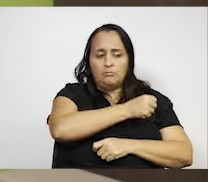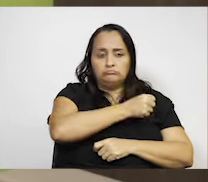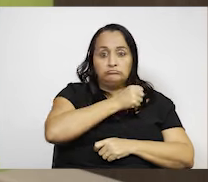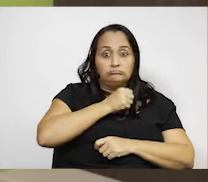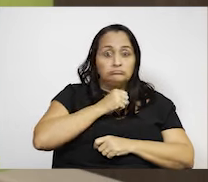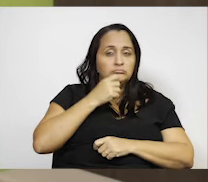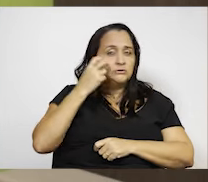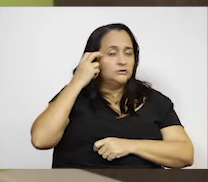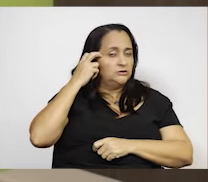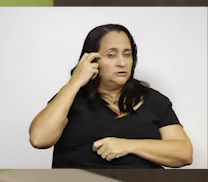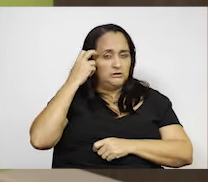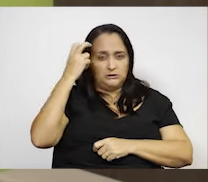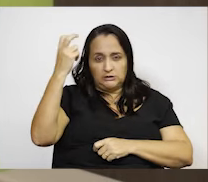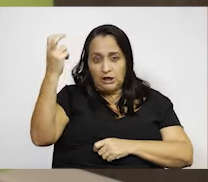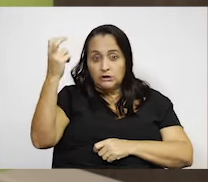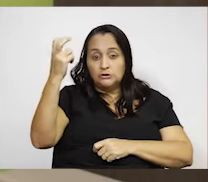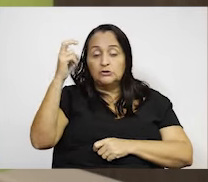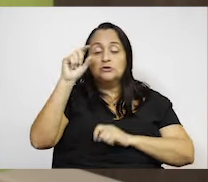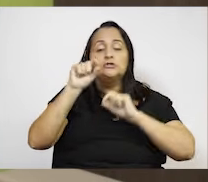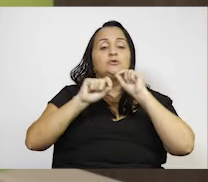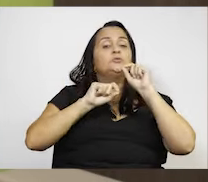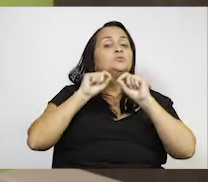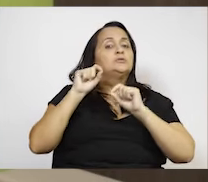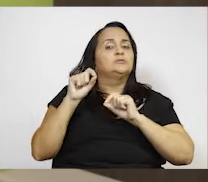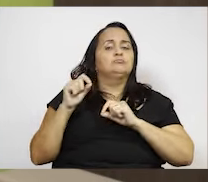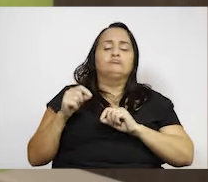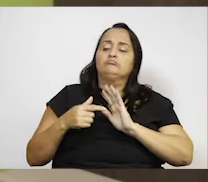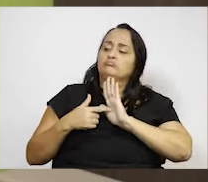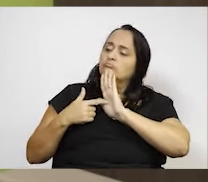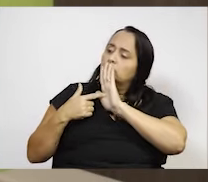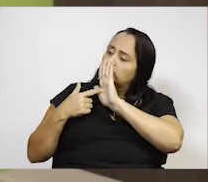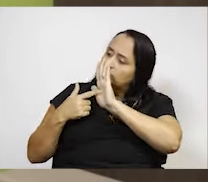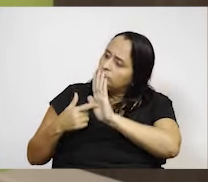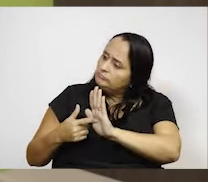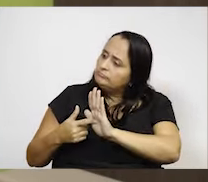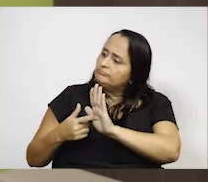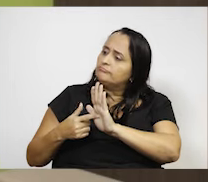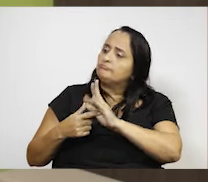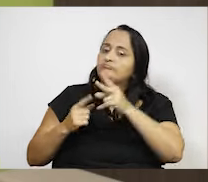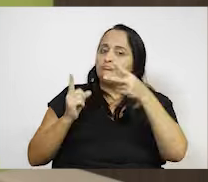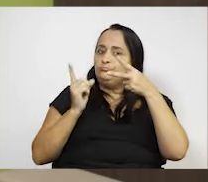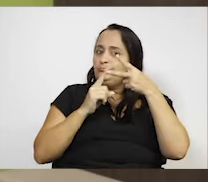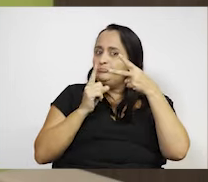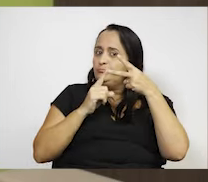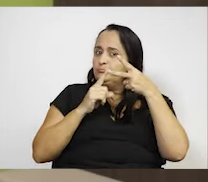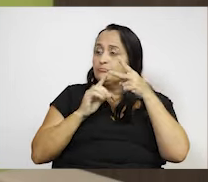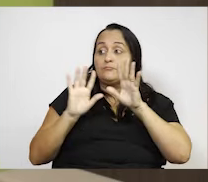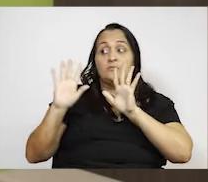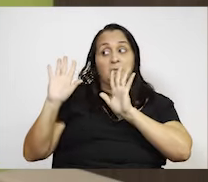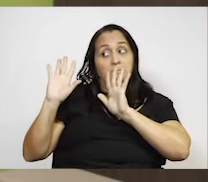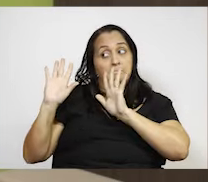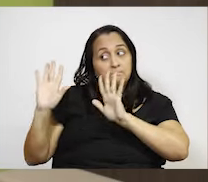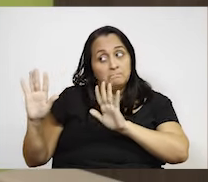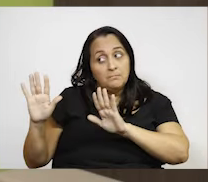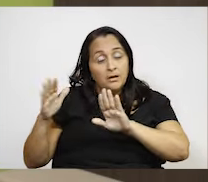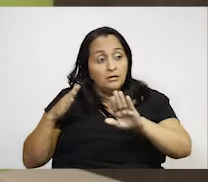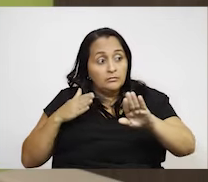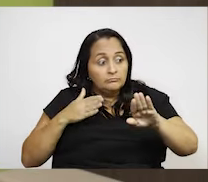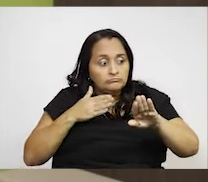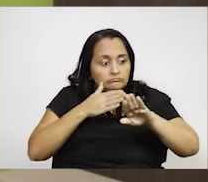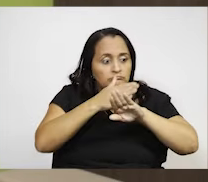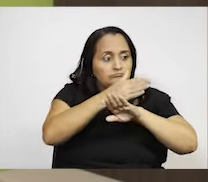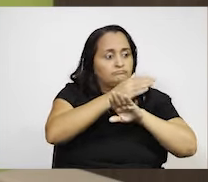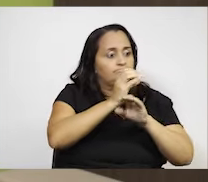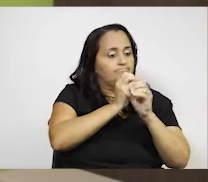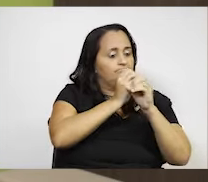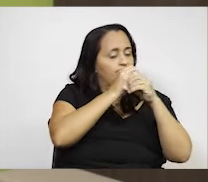muito inteligente, contra-argumentou, né? Trouxe um segundo argumento, que foi as análises, foi um